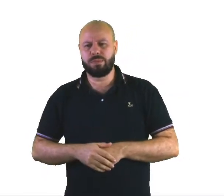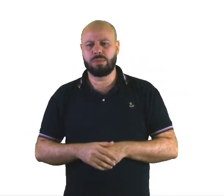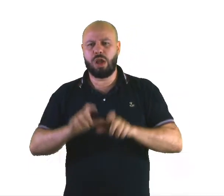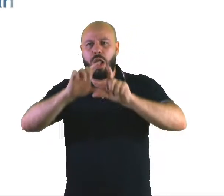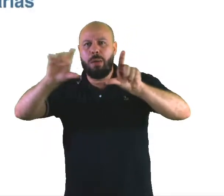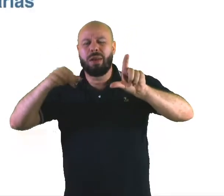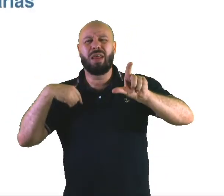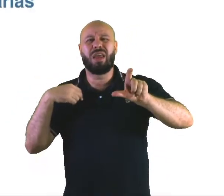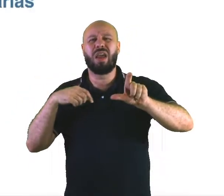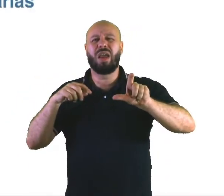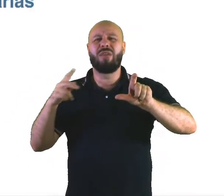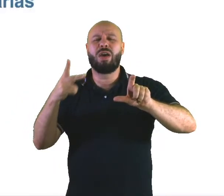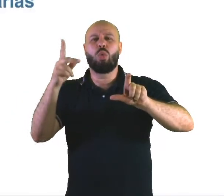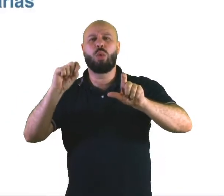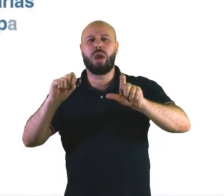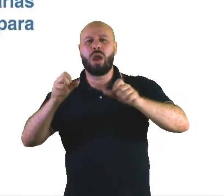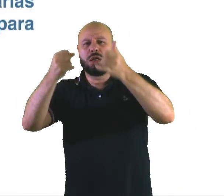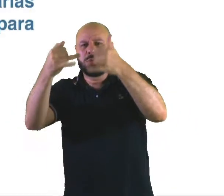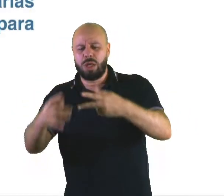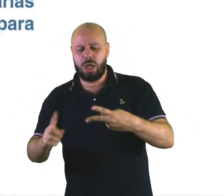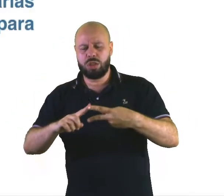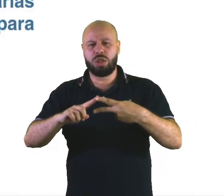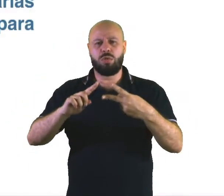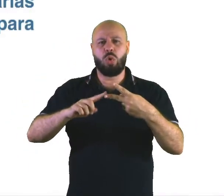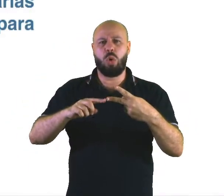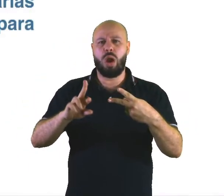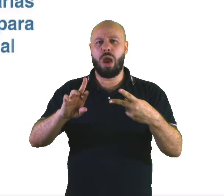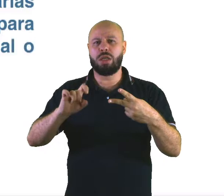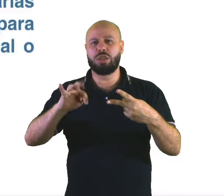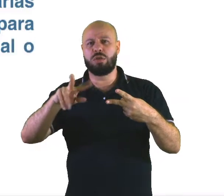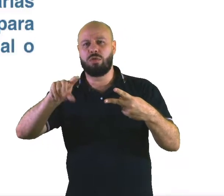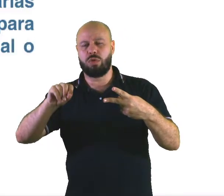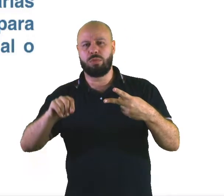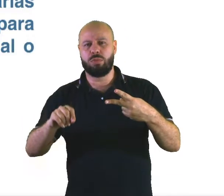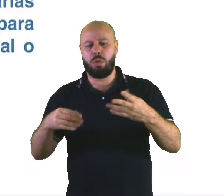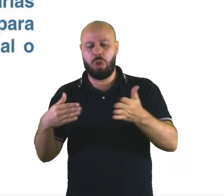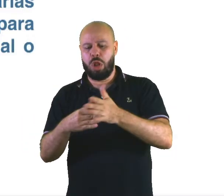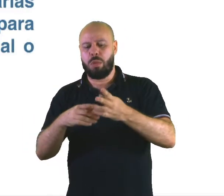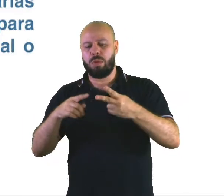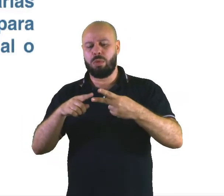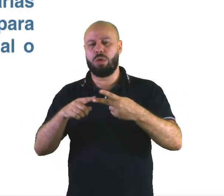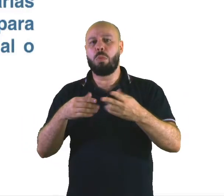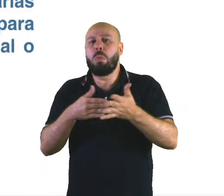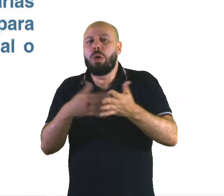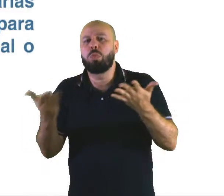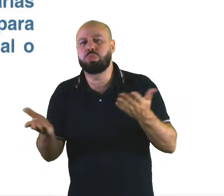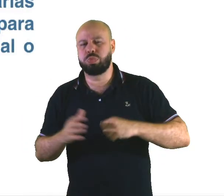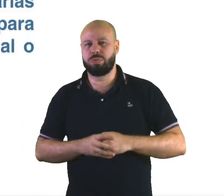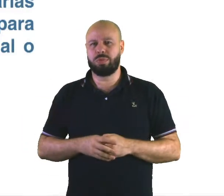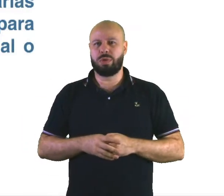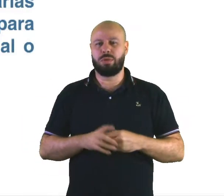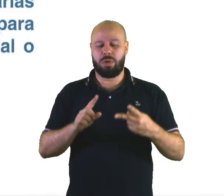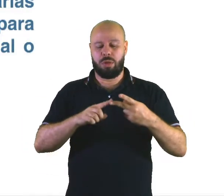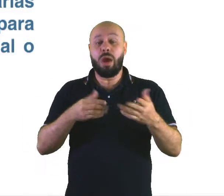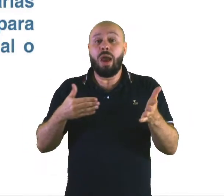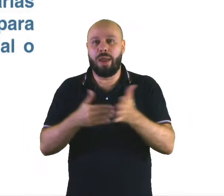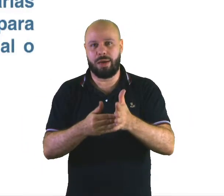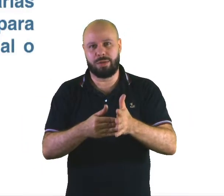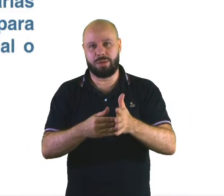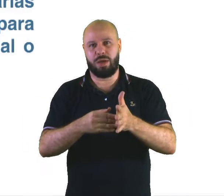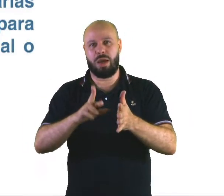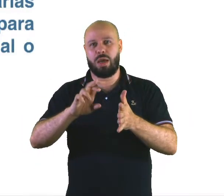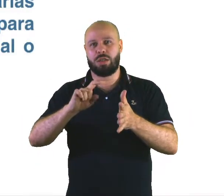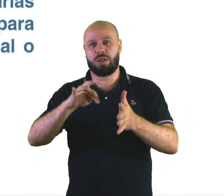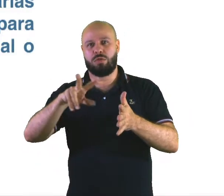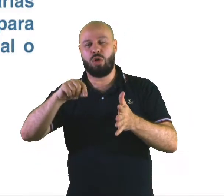valor restritivo ou explicativo? Ela já tem o valor que restritivo,